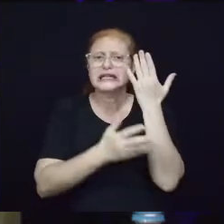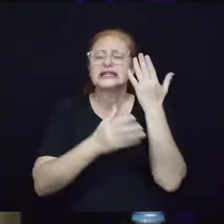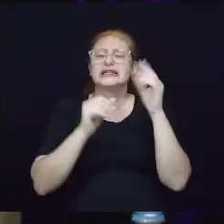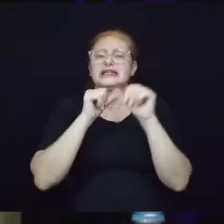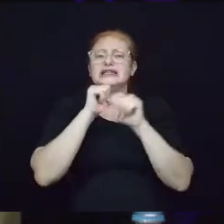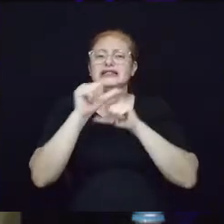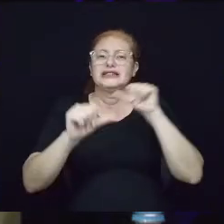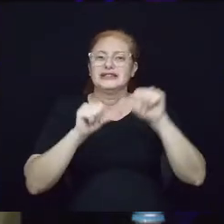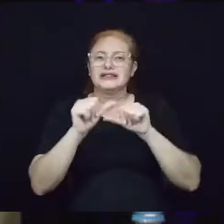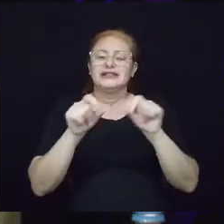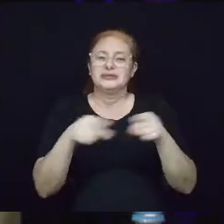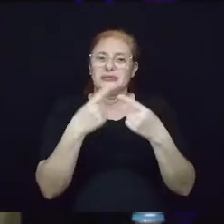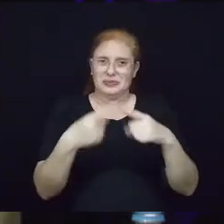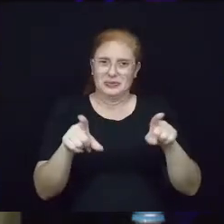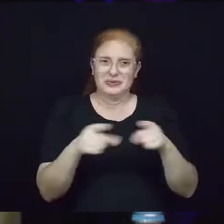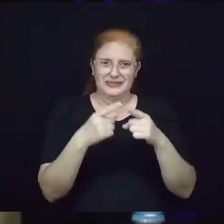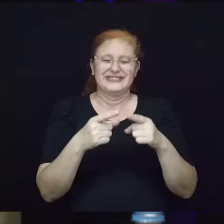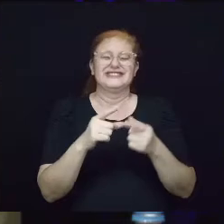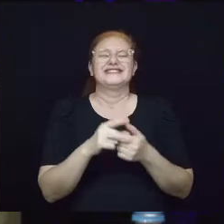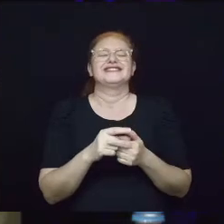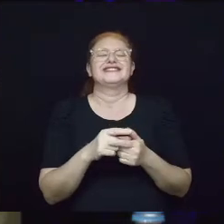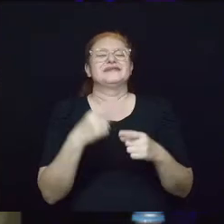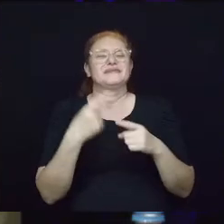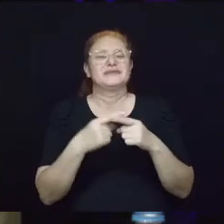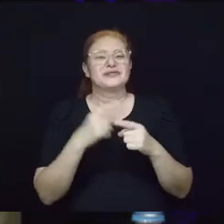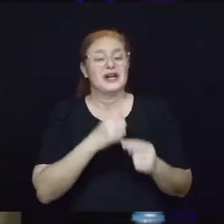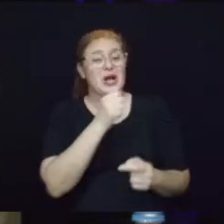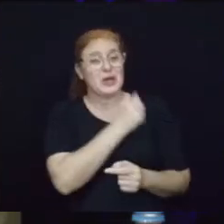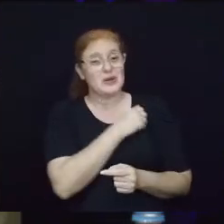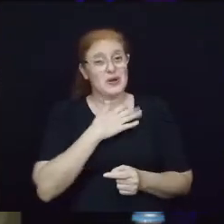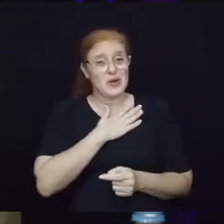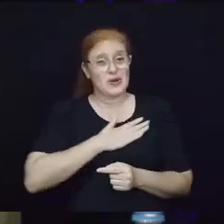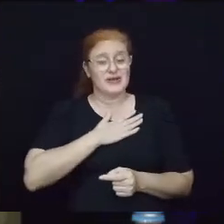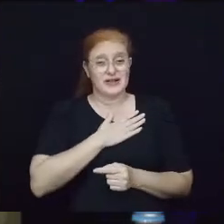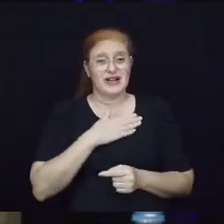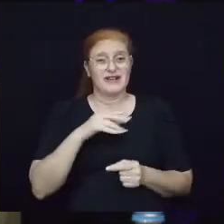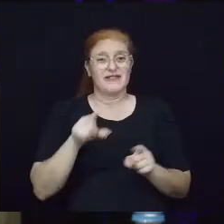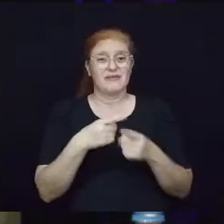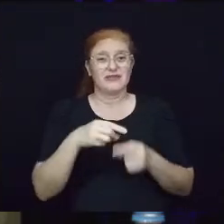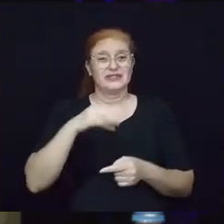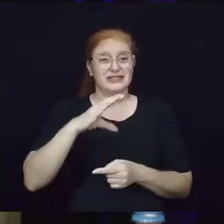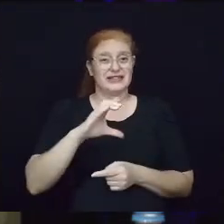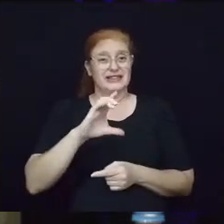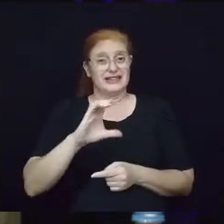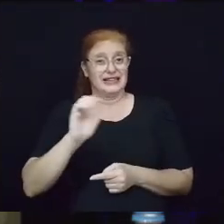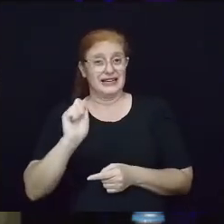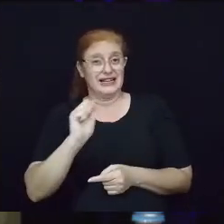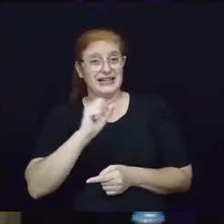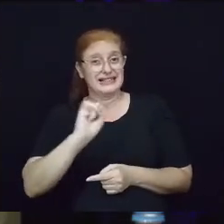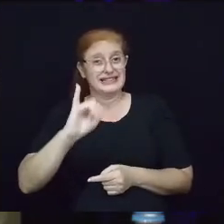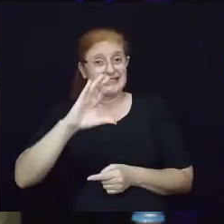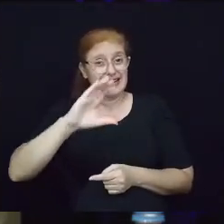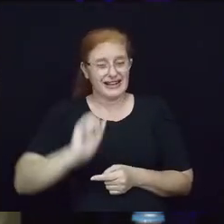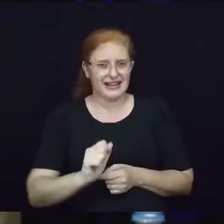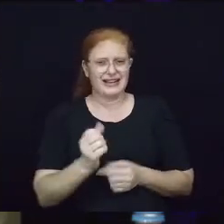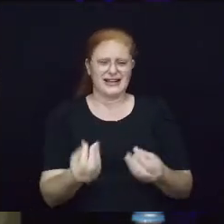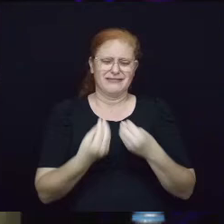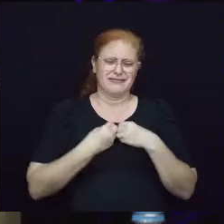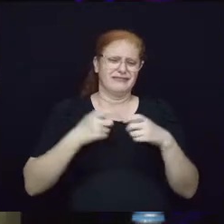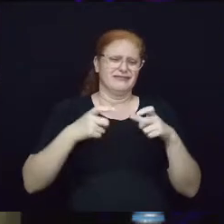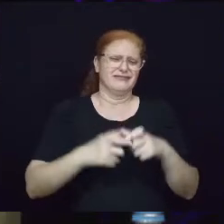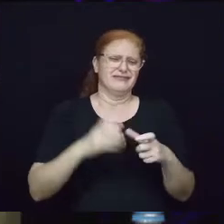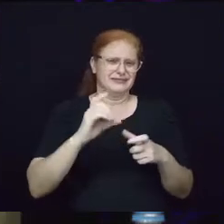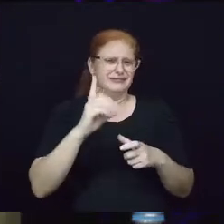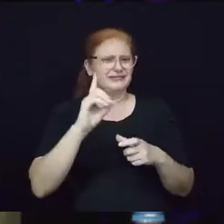um aficionado por música clássica. Então, a cada aula, ele me levava um CD de música clássica e